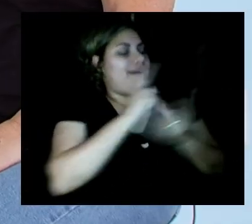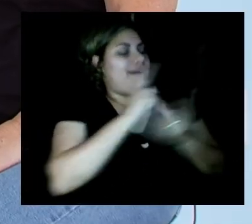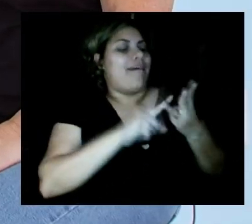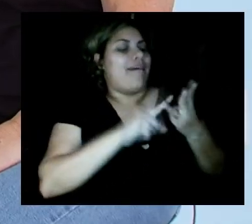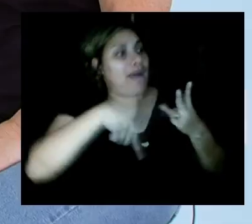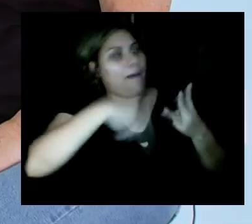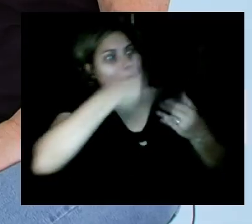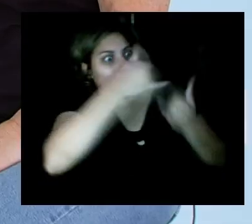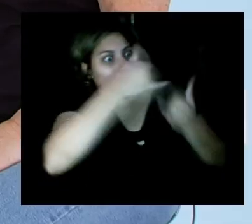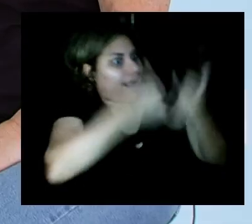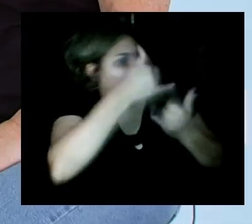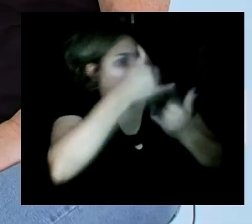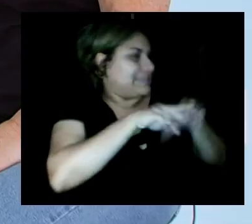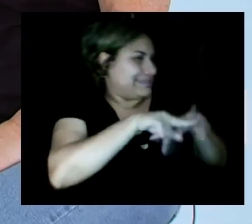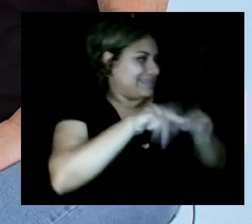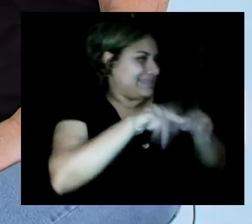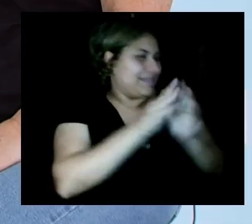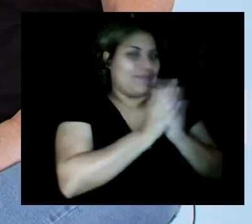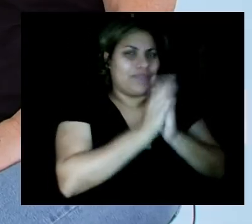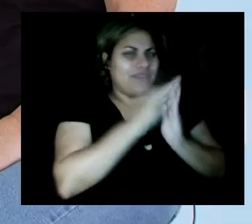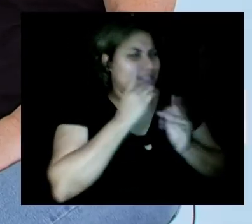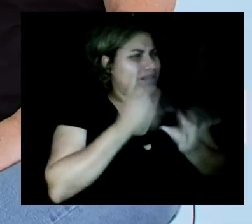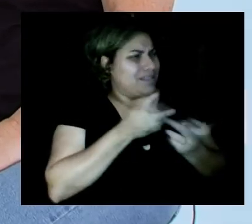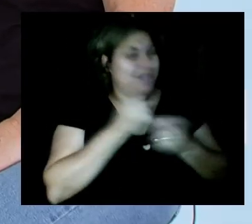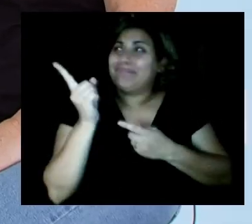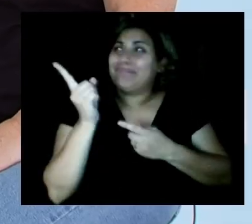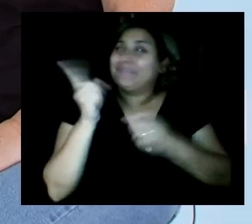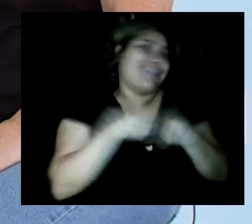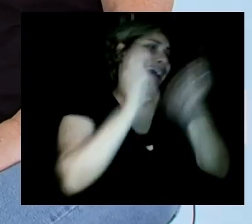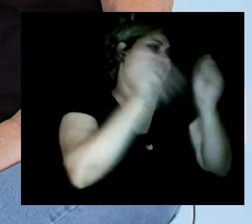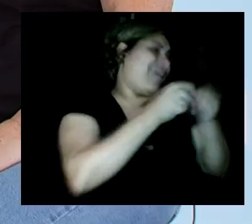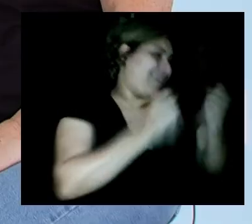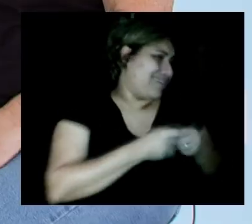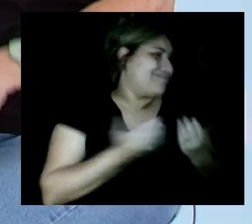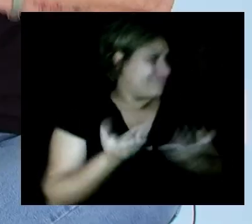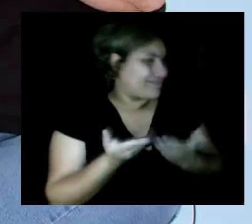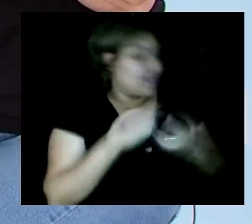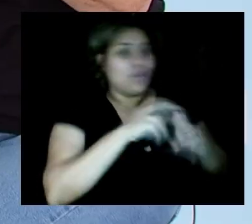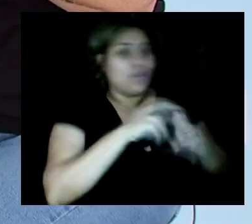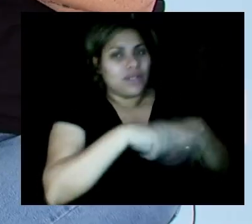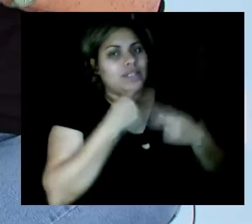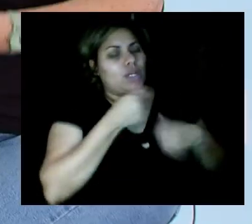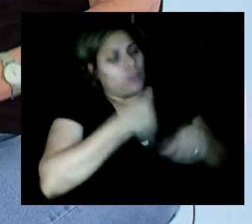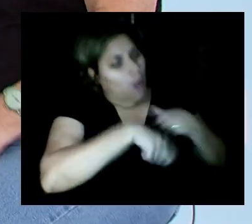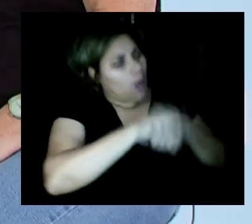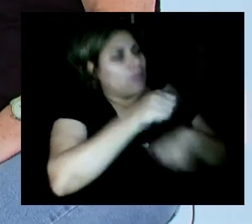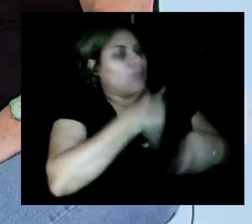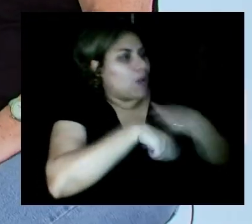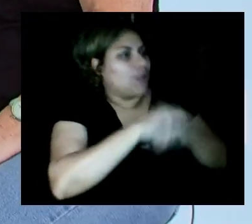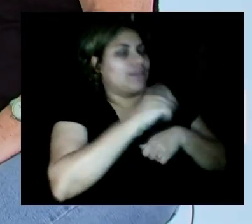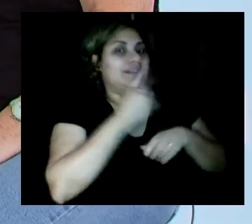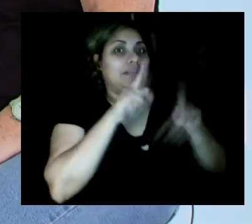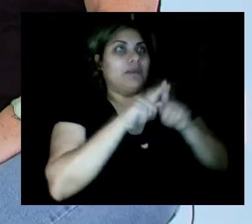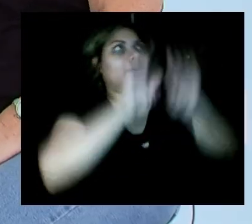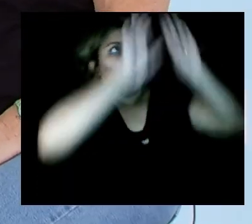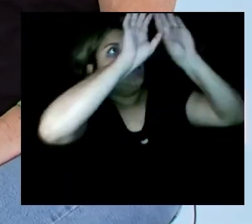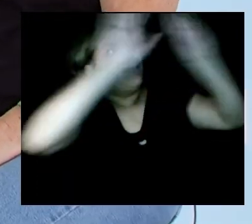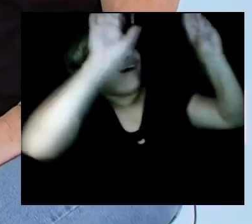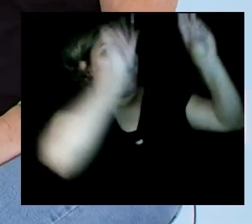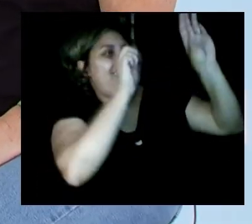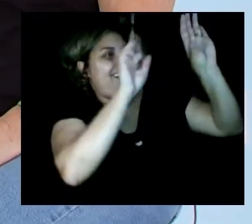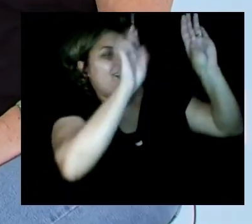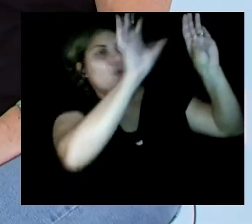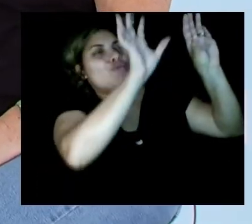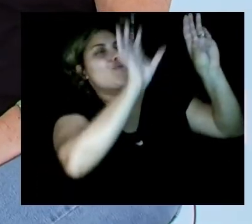vê, estraga muito, né? Sim. Então a gente precisa estar sempre trocando. O ar-condicionado também, né? O ar-condicionado. Porque não dá